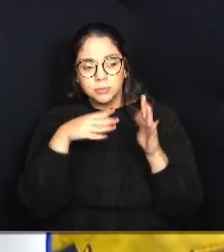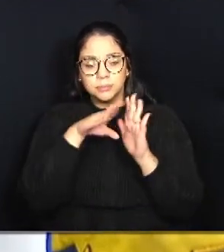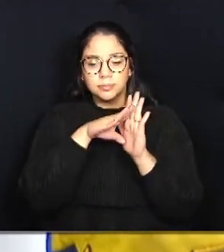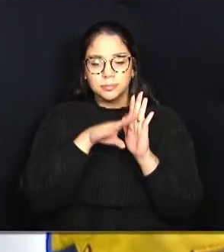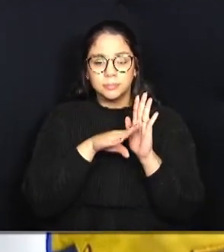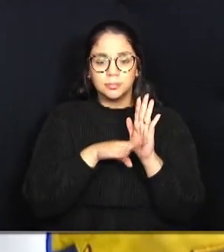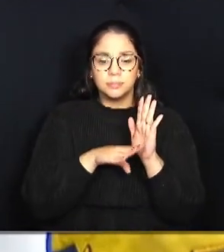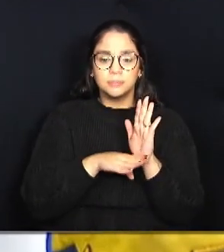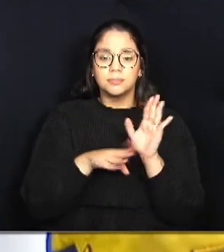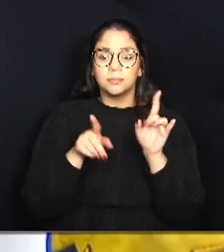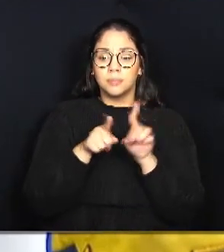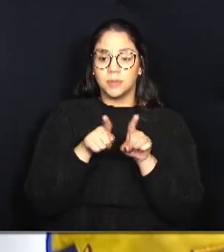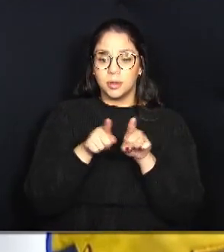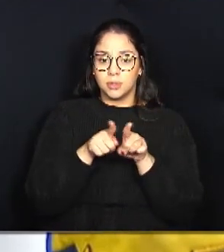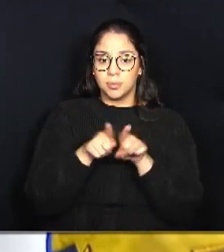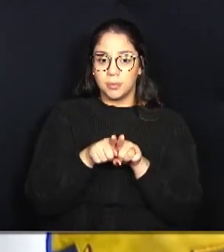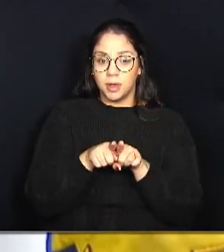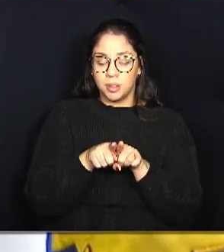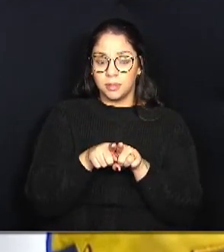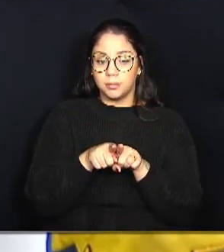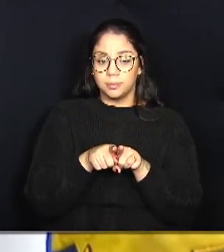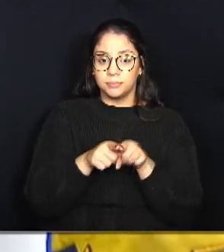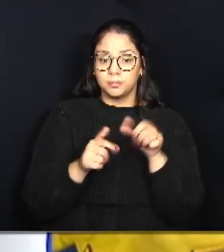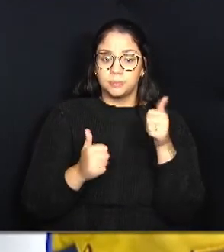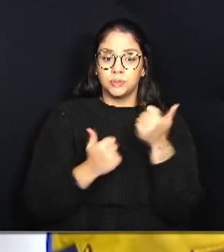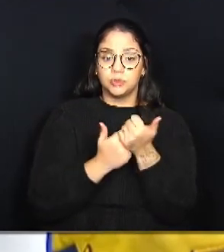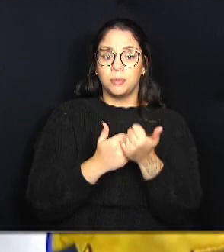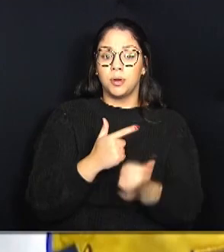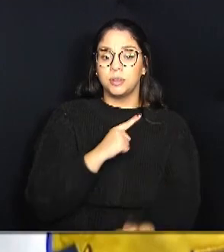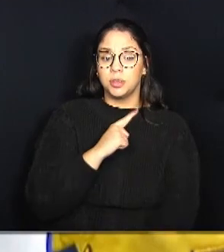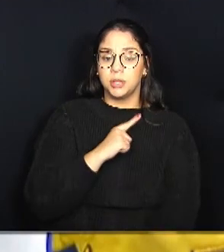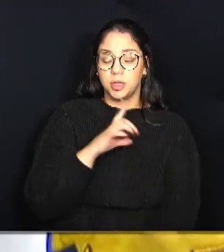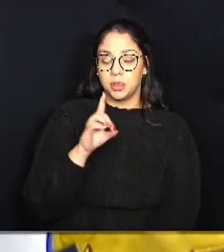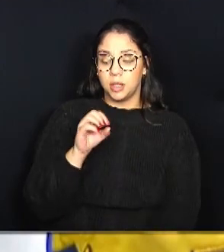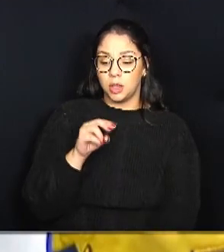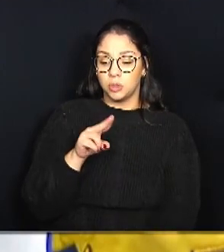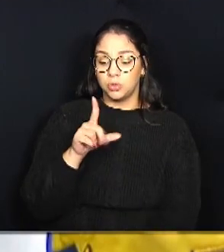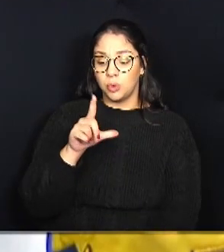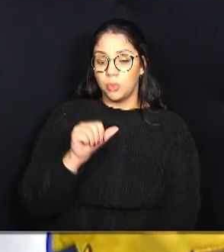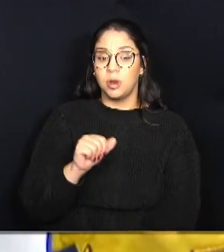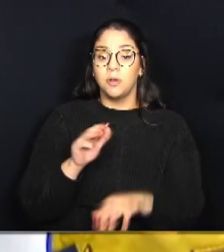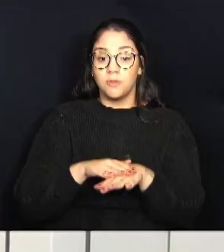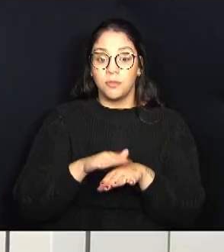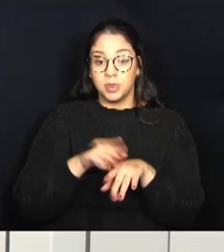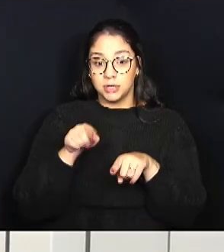aí um suporte, e a doula cumpre esse papel.